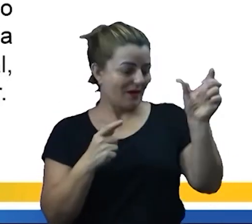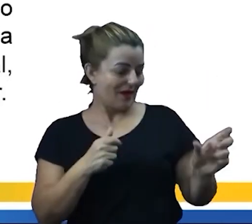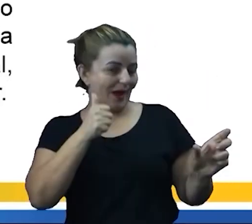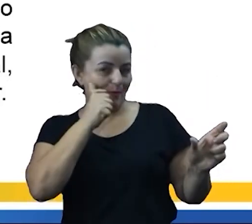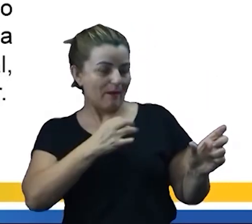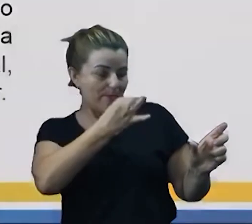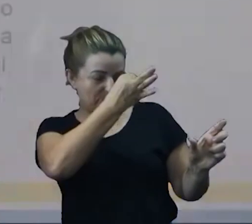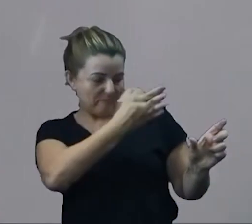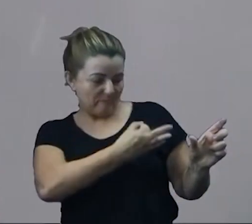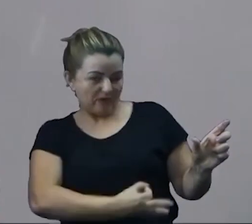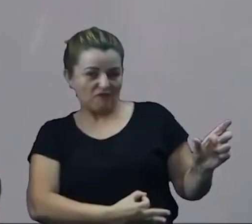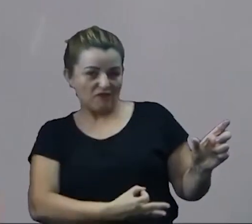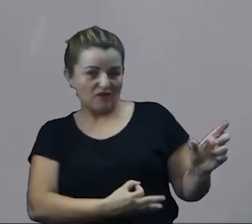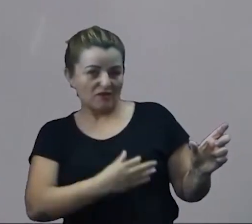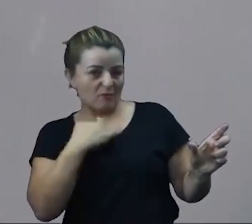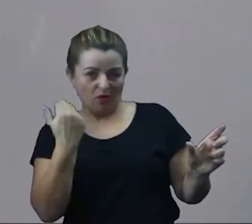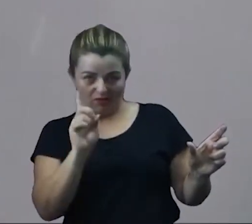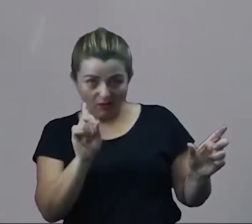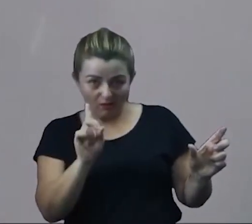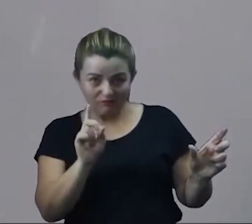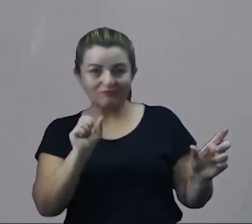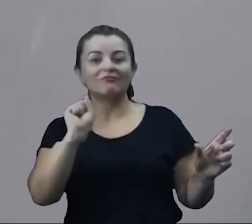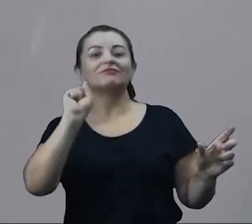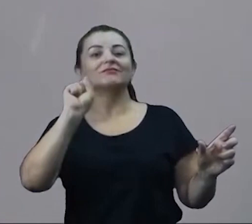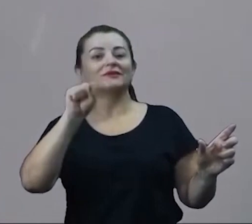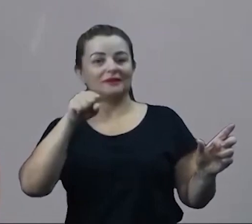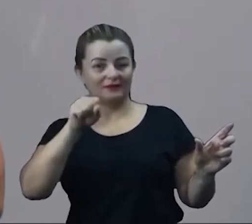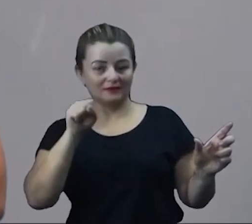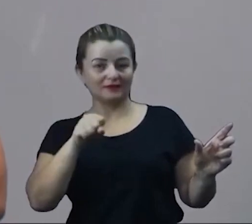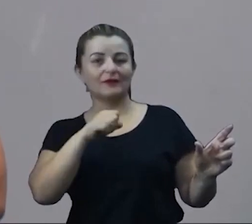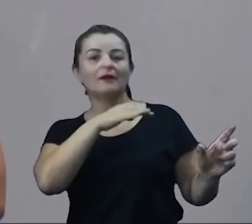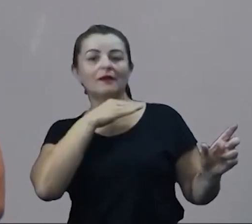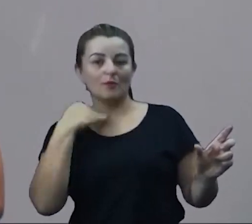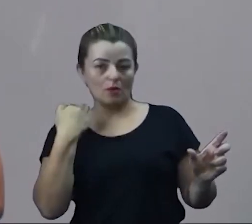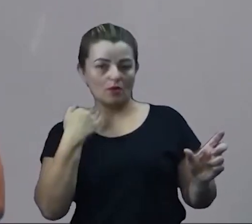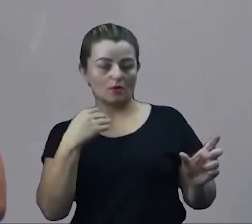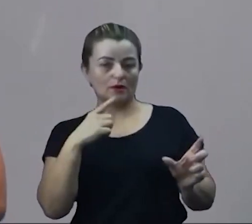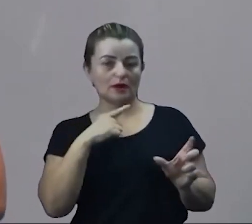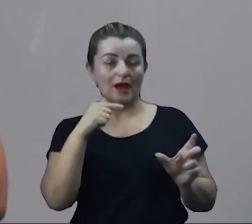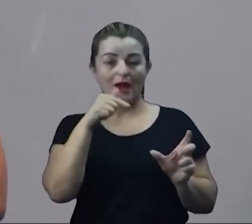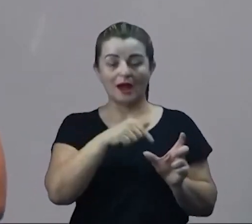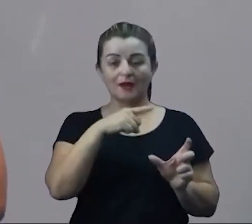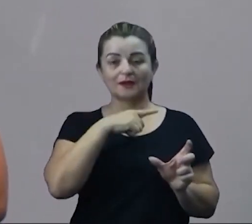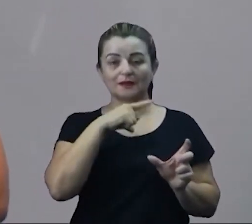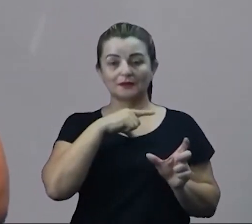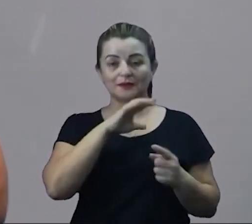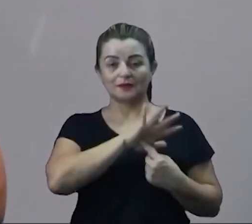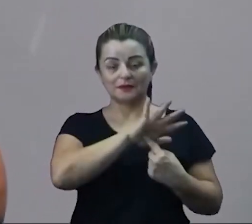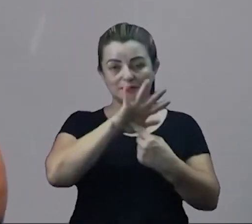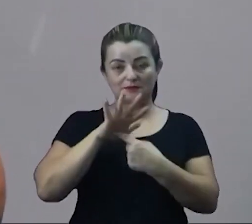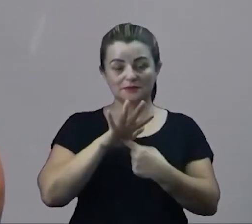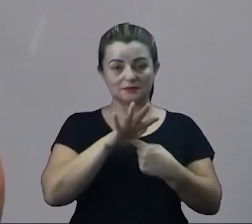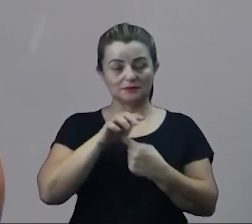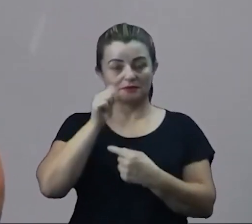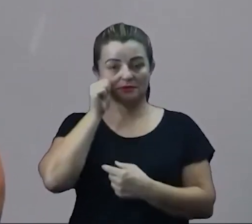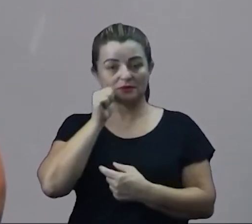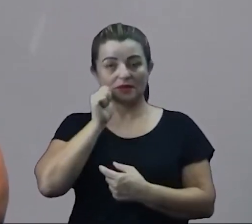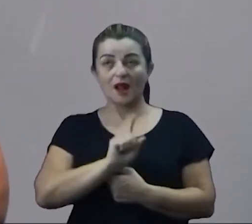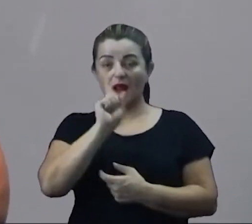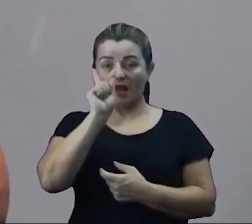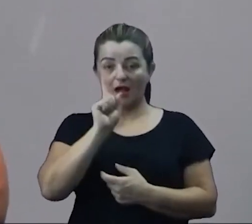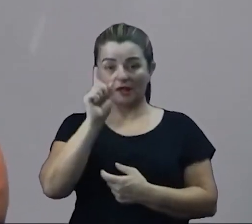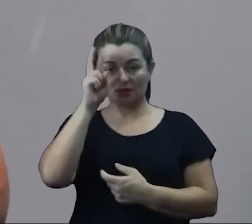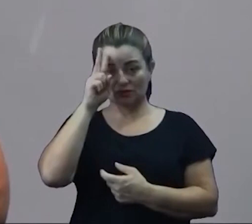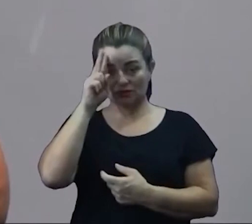perfeita pode escapar. Aqui nós temos uma referência à representação feminina lá no Barroco